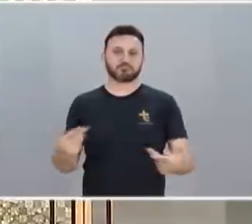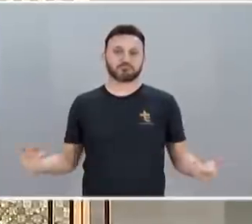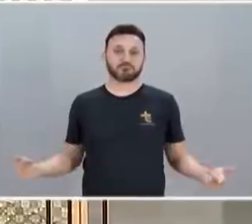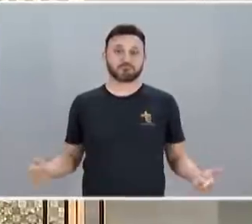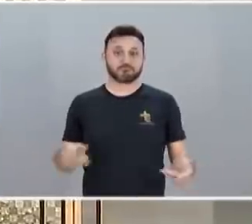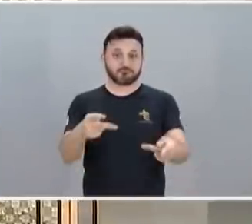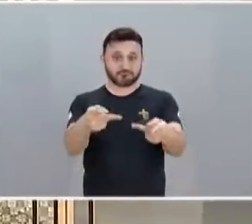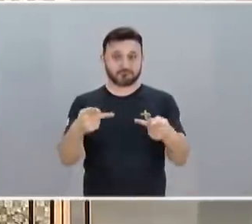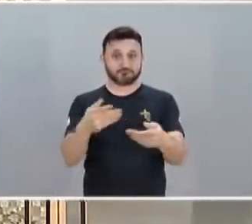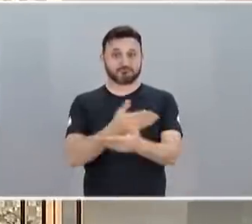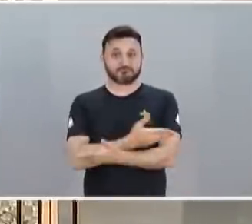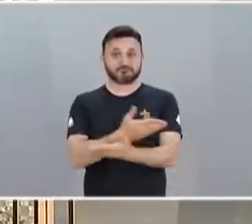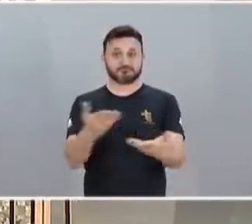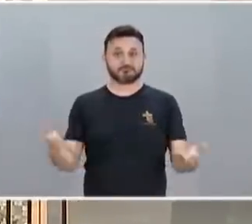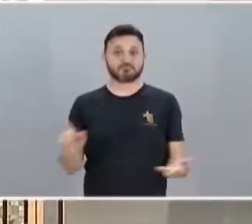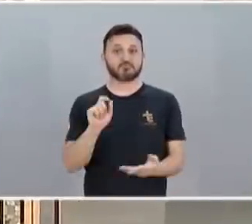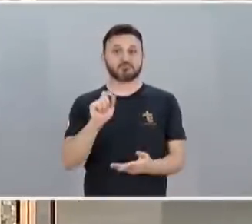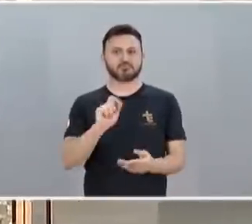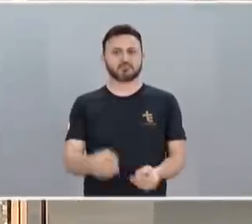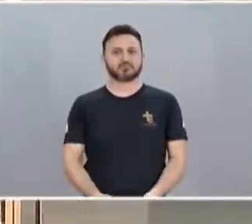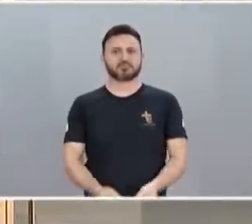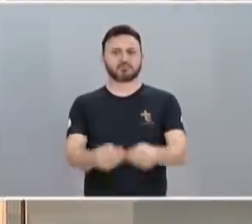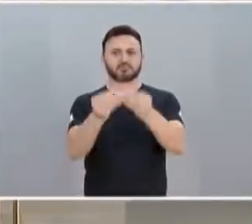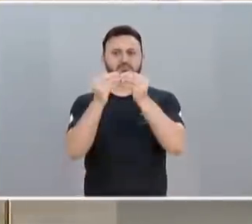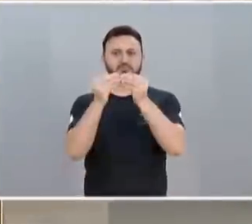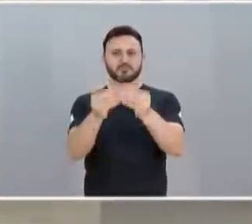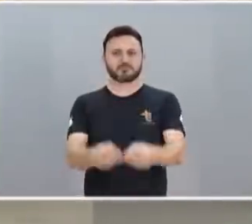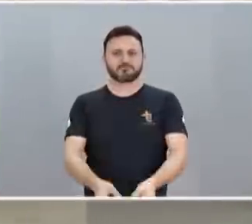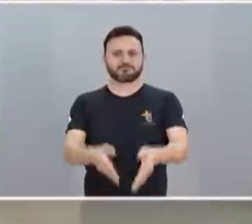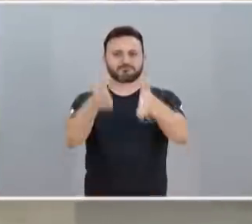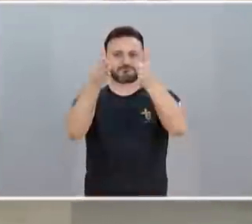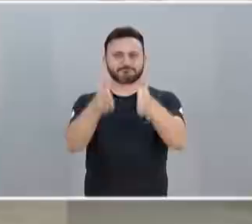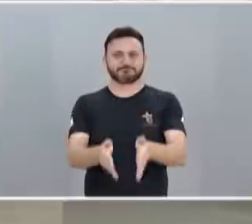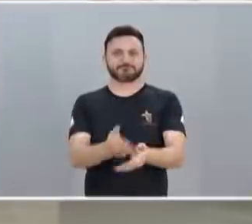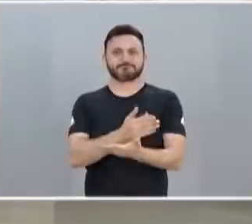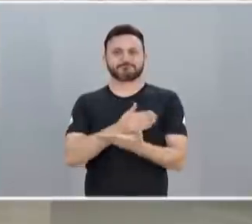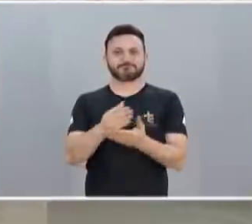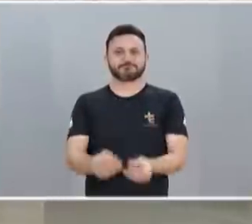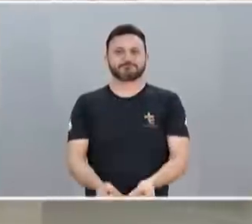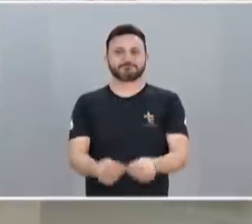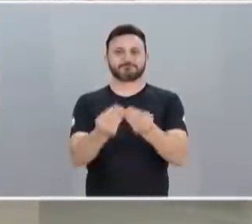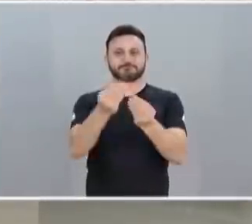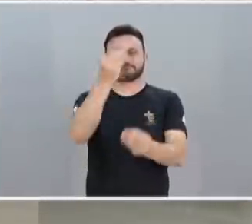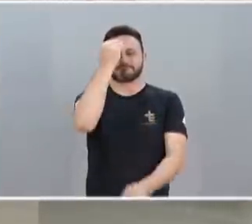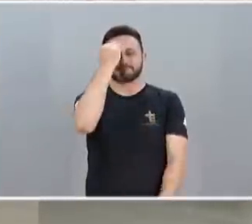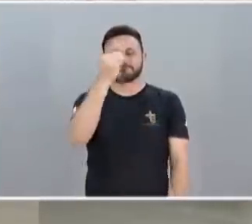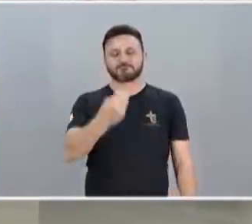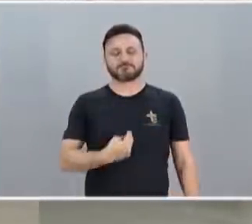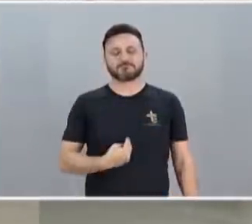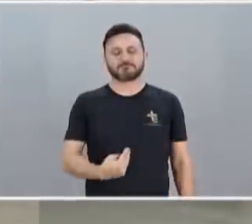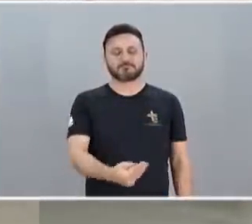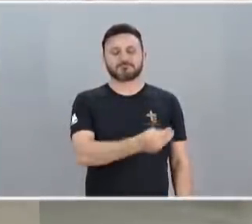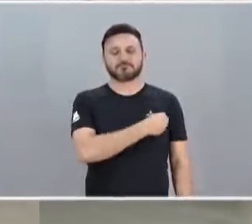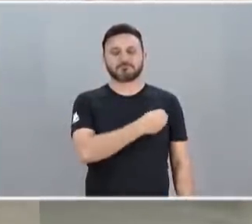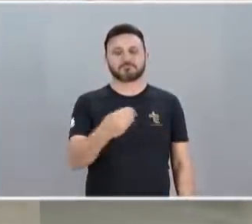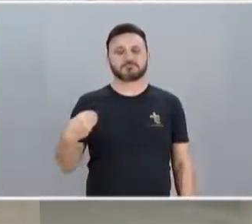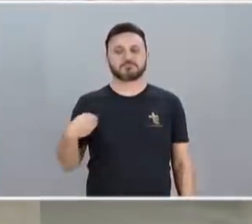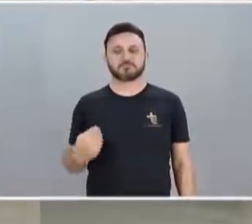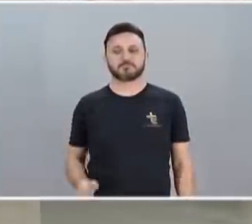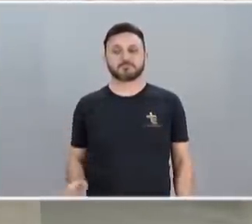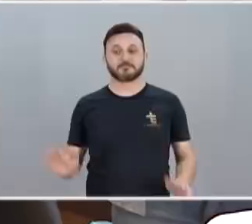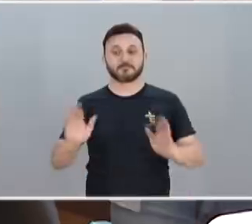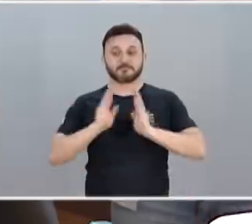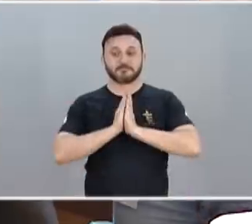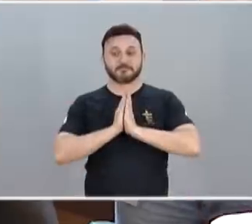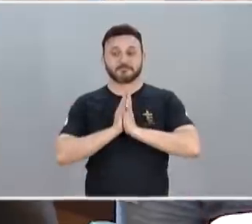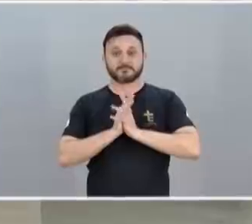os convido a celebrarmos esta Eucaristia, em nome do Pai, e do Filho, e do Espírito